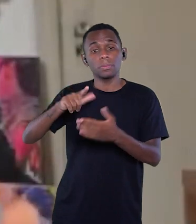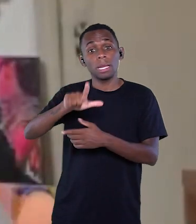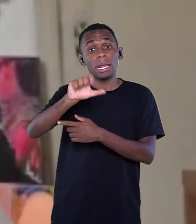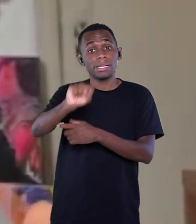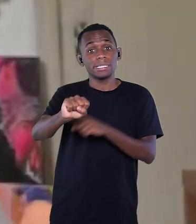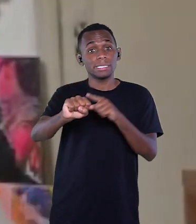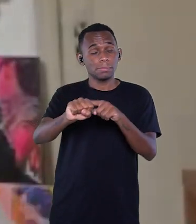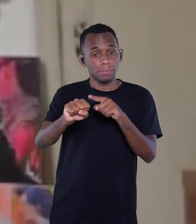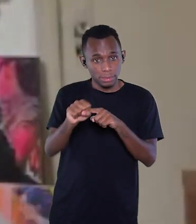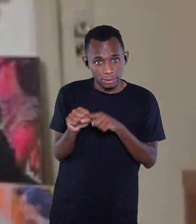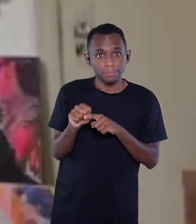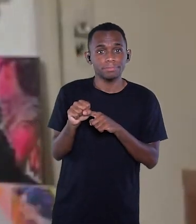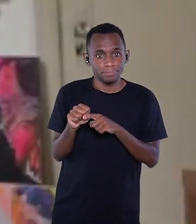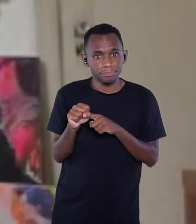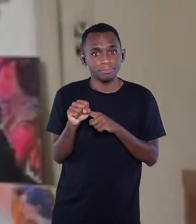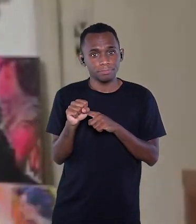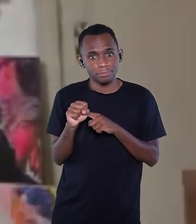Lésbica,